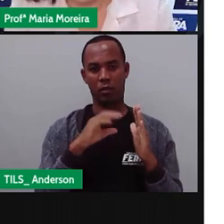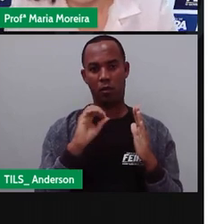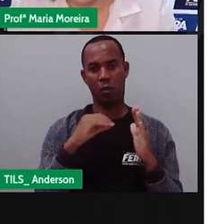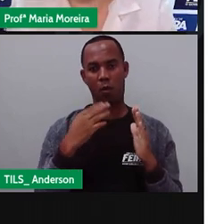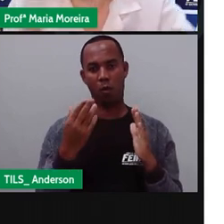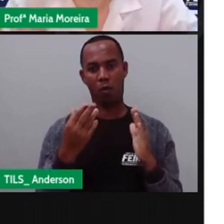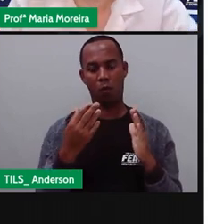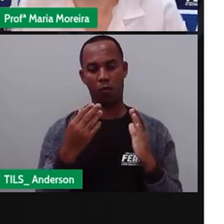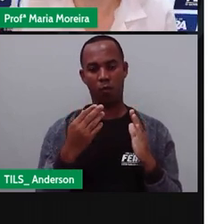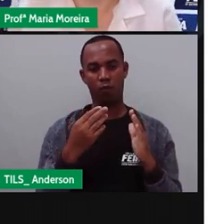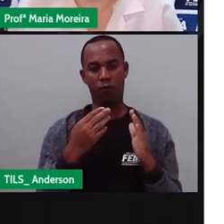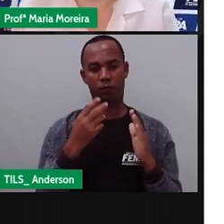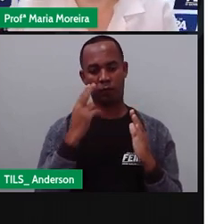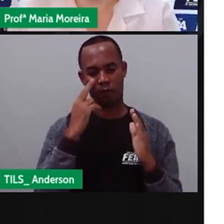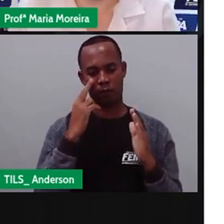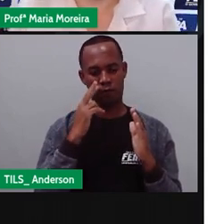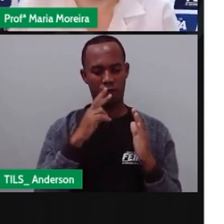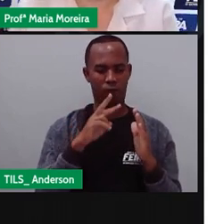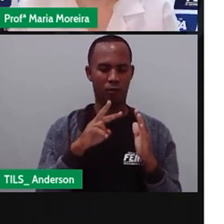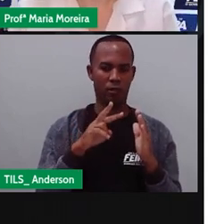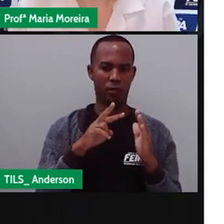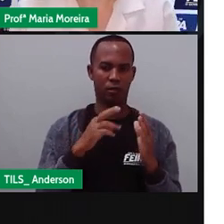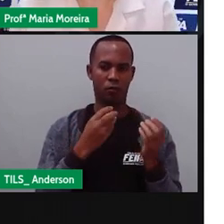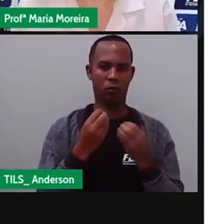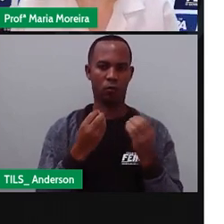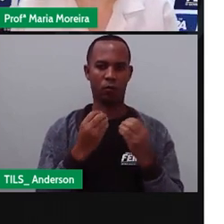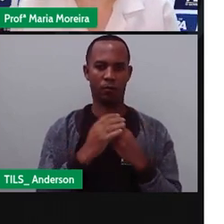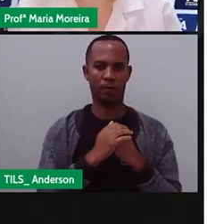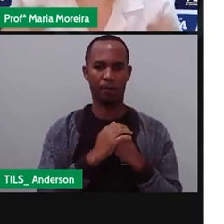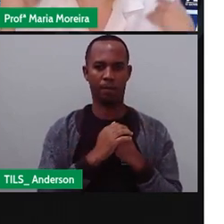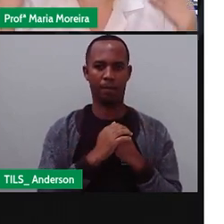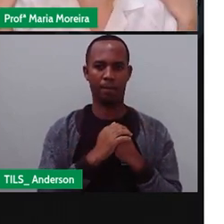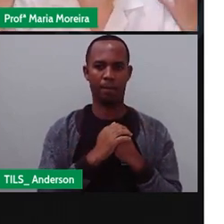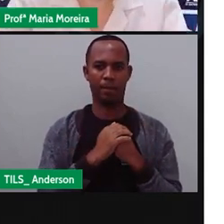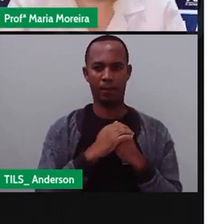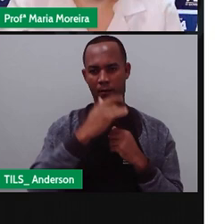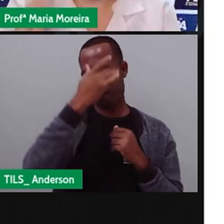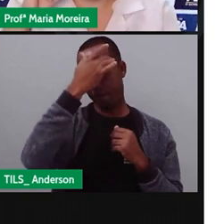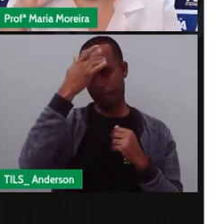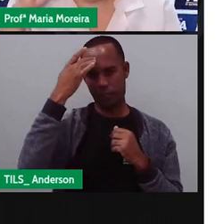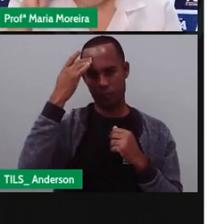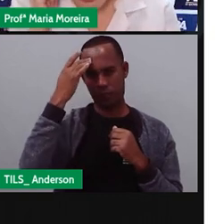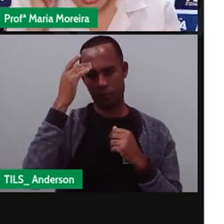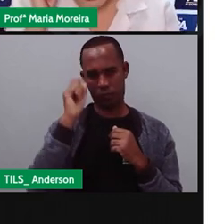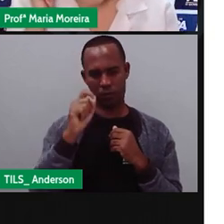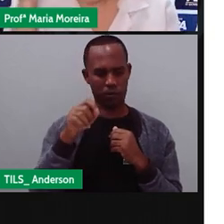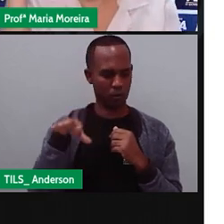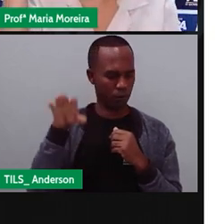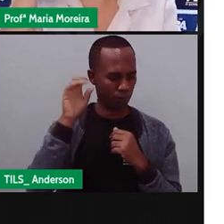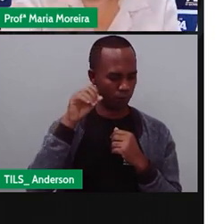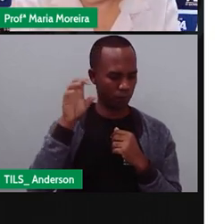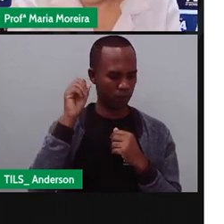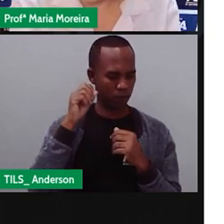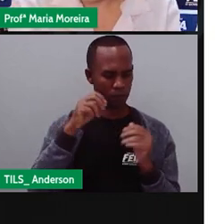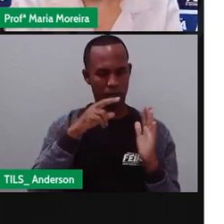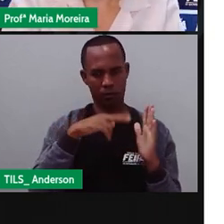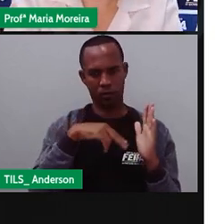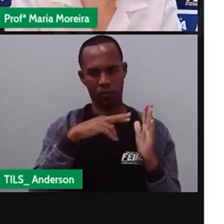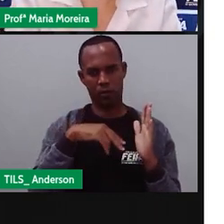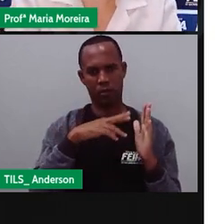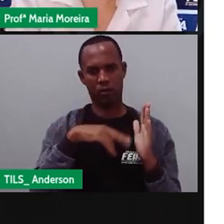e virar para Anderson e fazer a leitura desse meu texto, né? Mas que para que a pessoa que está me ouvindo ou me